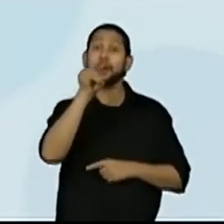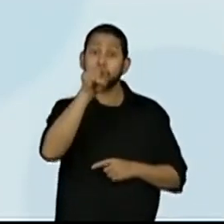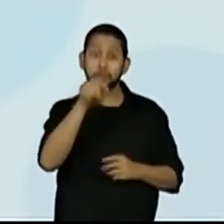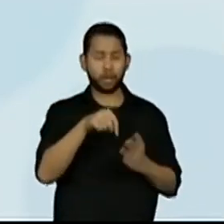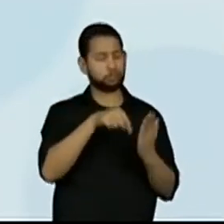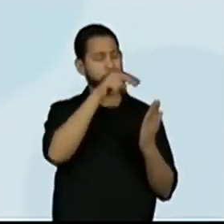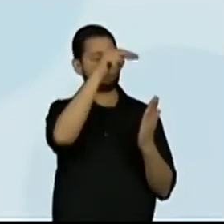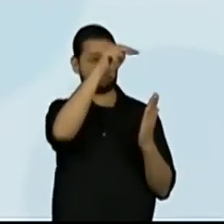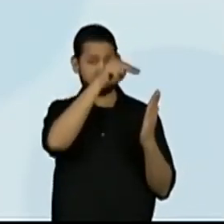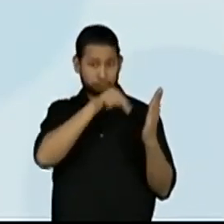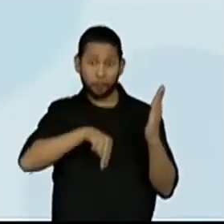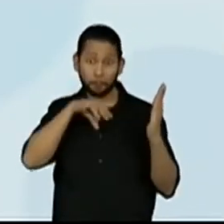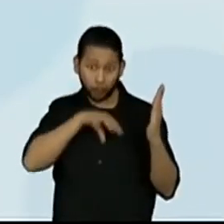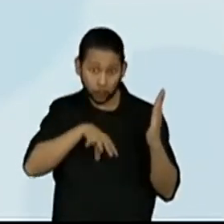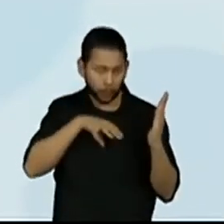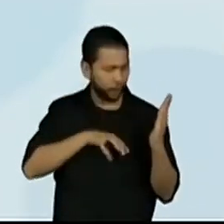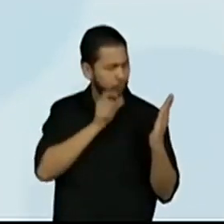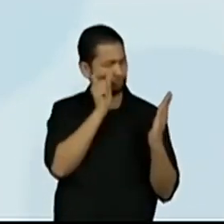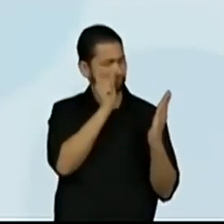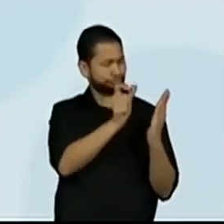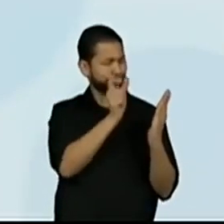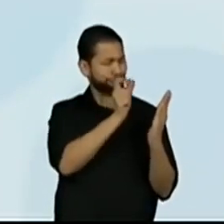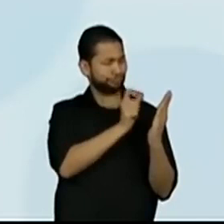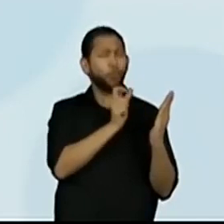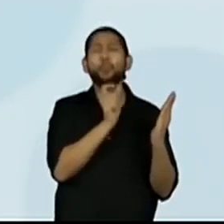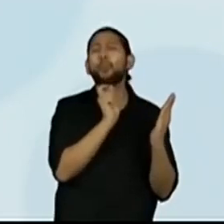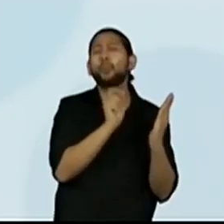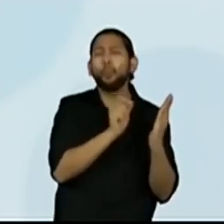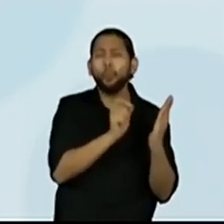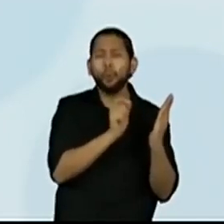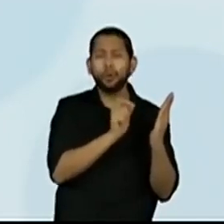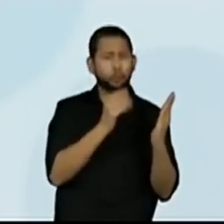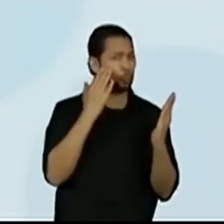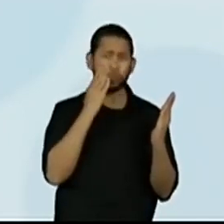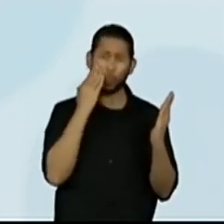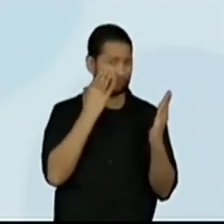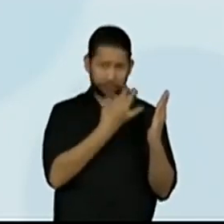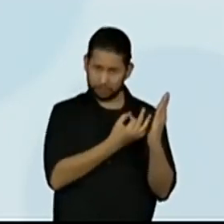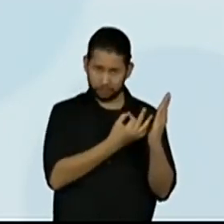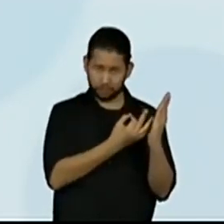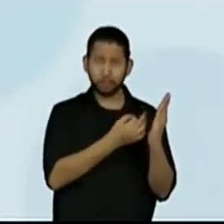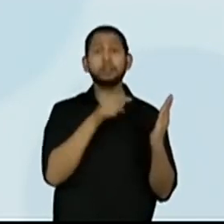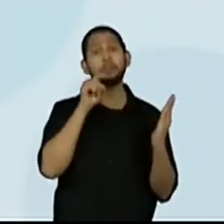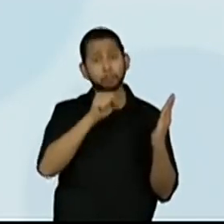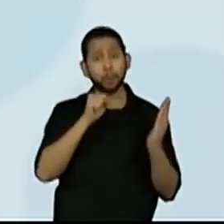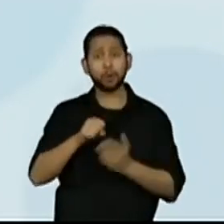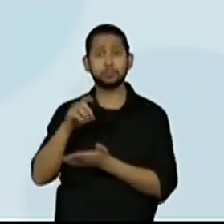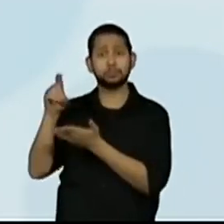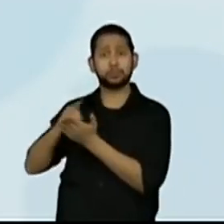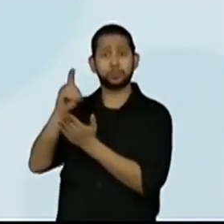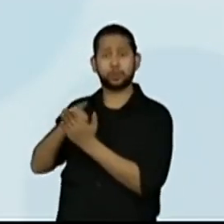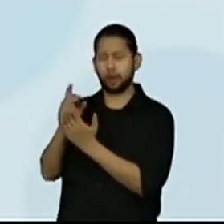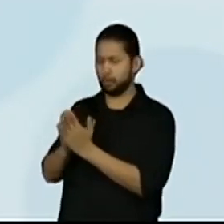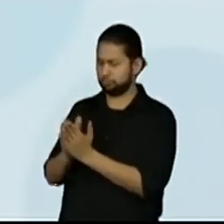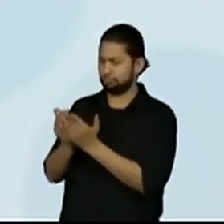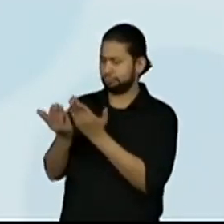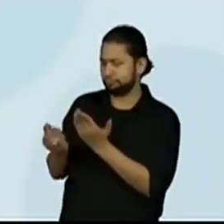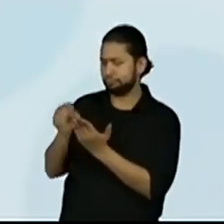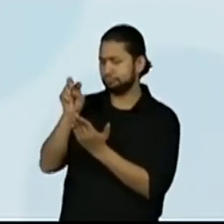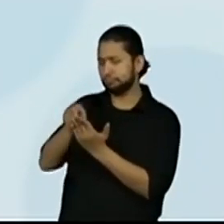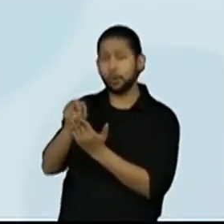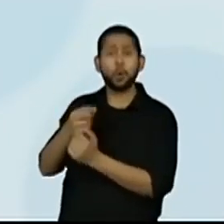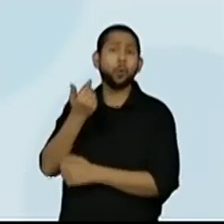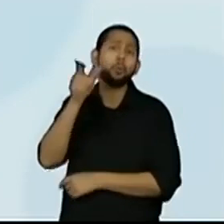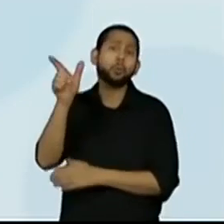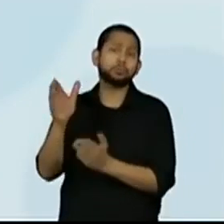lista dessas palavras que no contexto da história você não compreendeu e procure o seu significado no dicionário, qualquer um que você